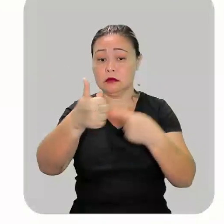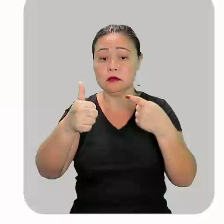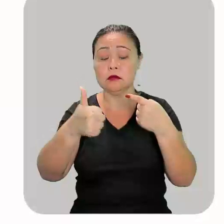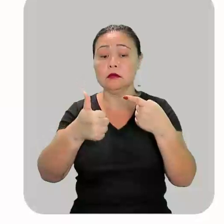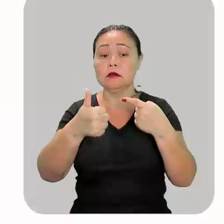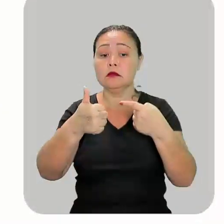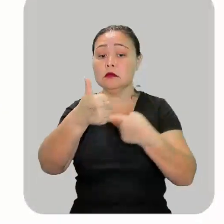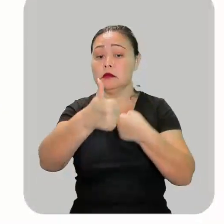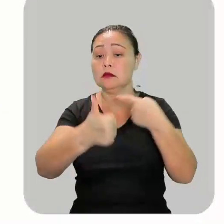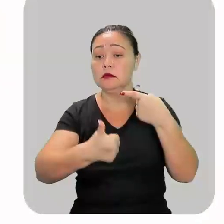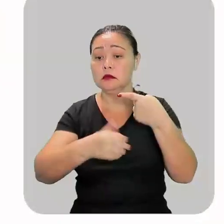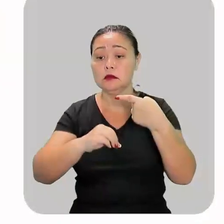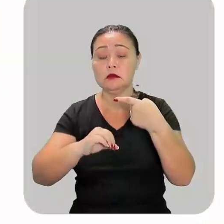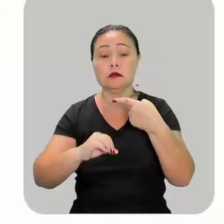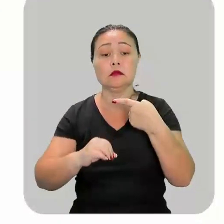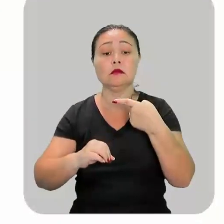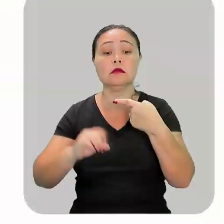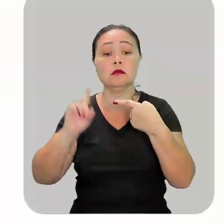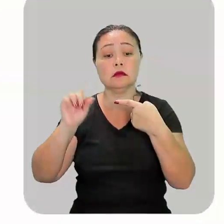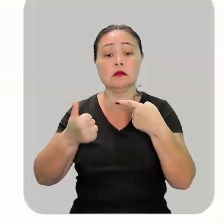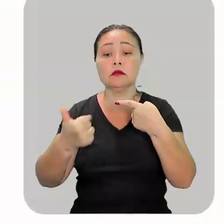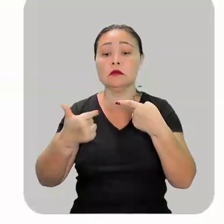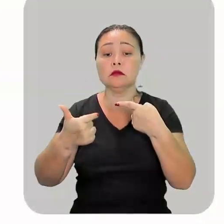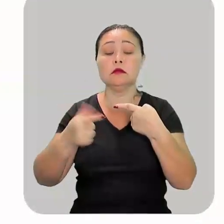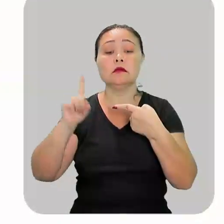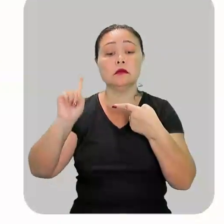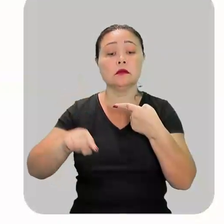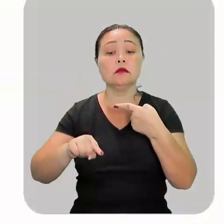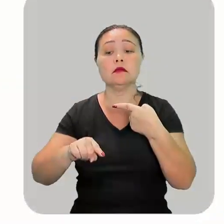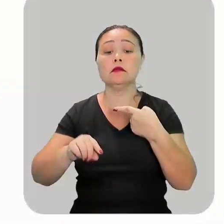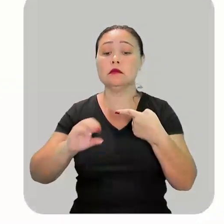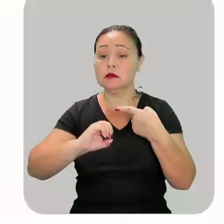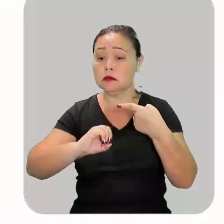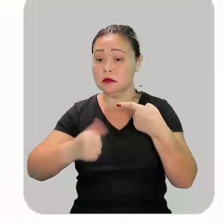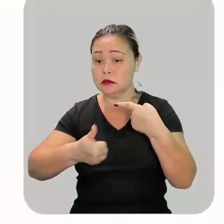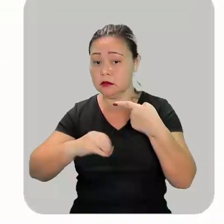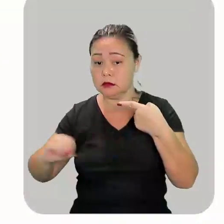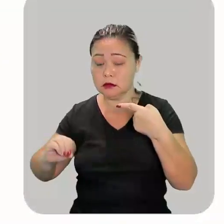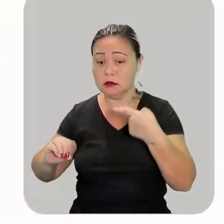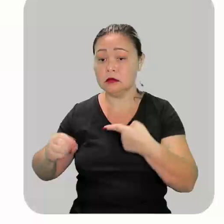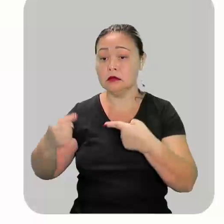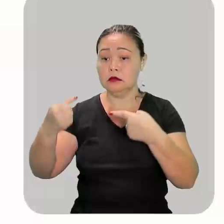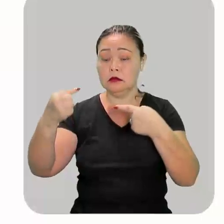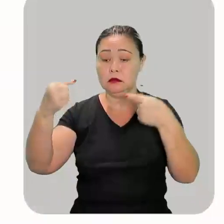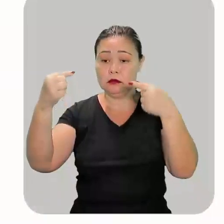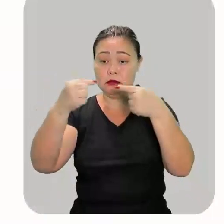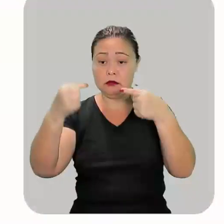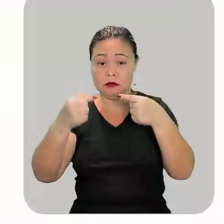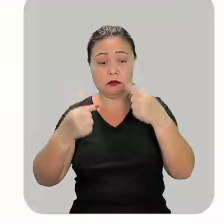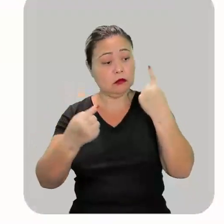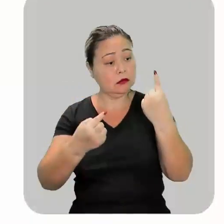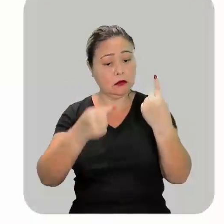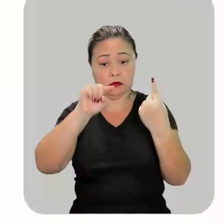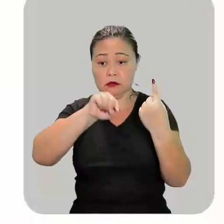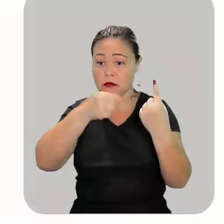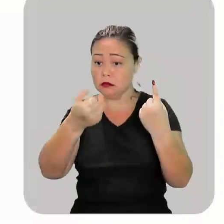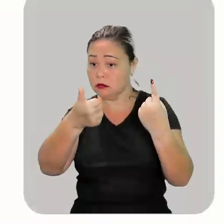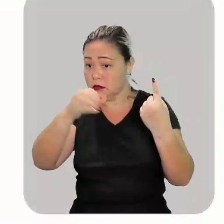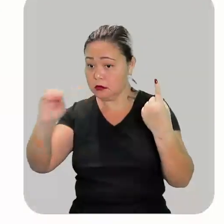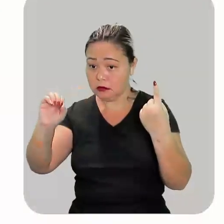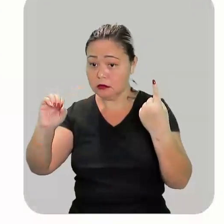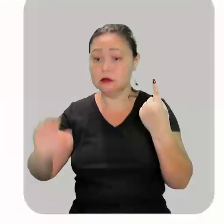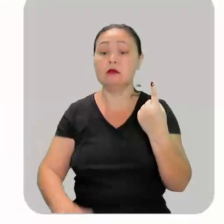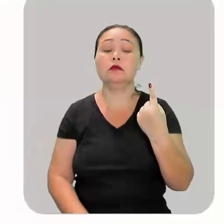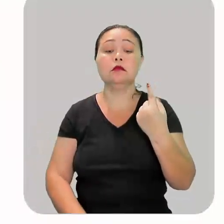10 elevado a 2. Elevado a 2. E 10 elevado a 2 é? 100. Ou seja, a minha escala é 1